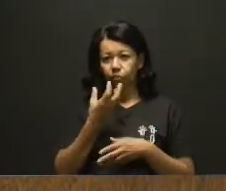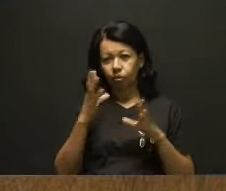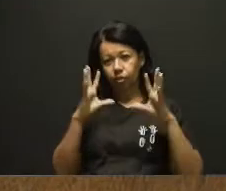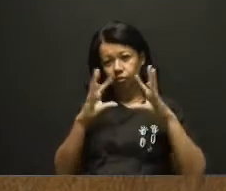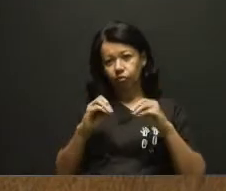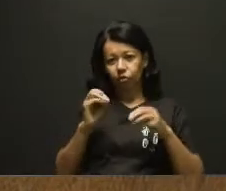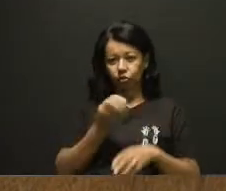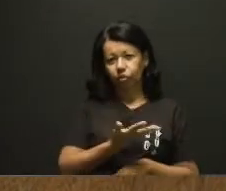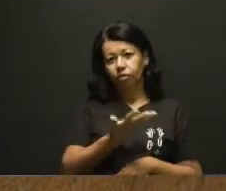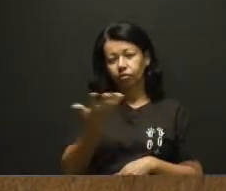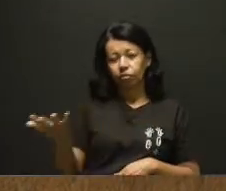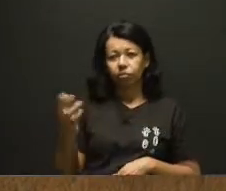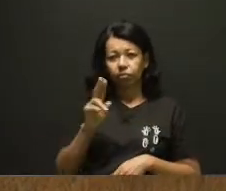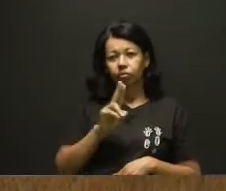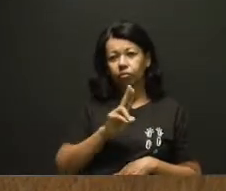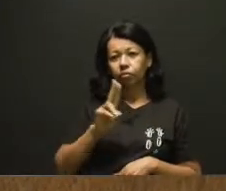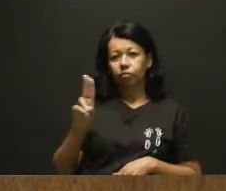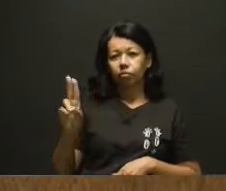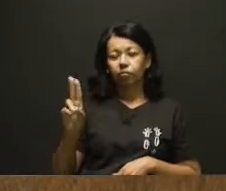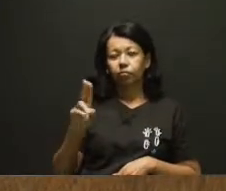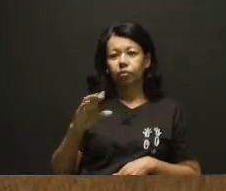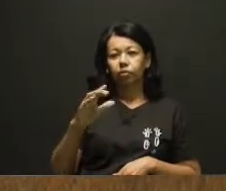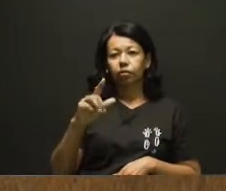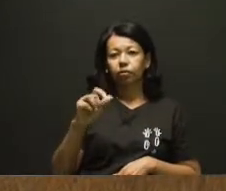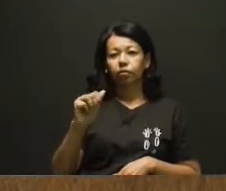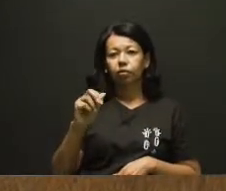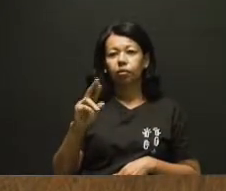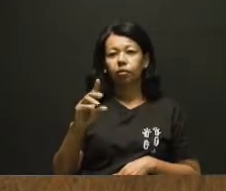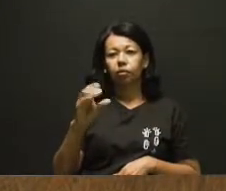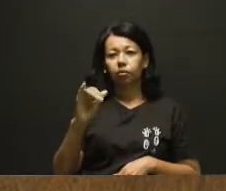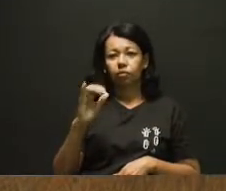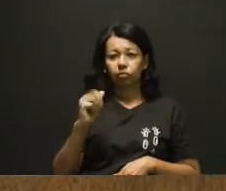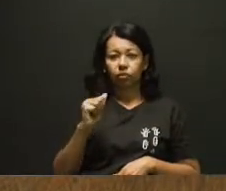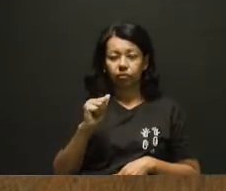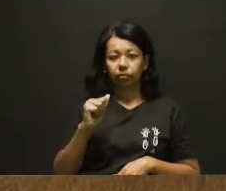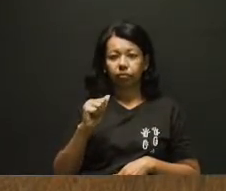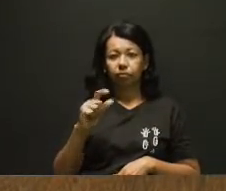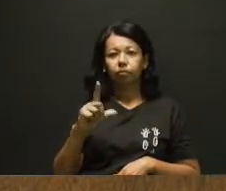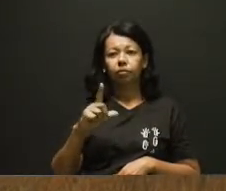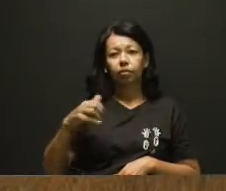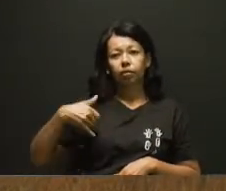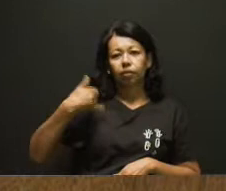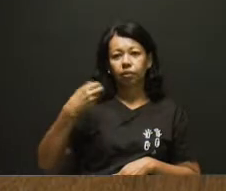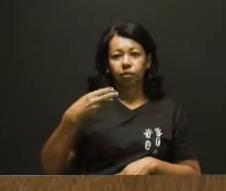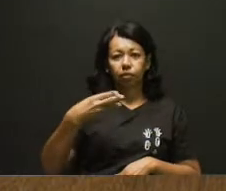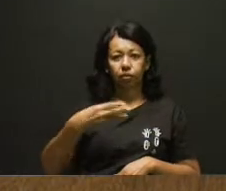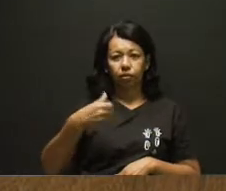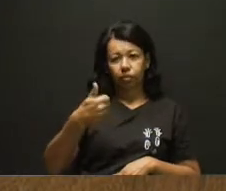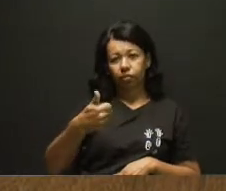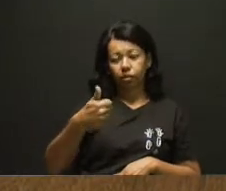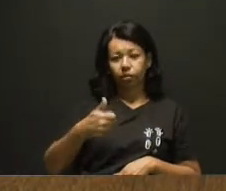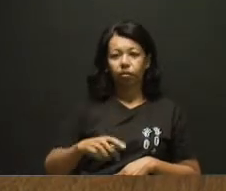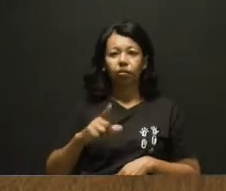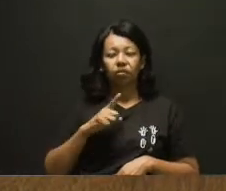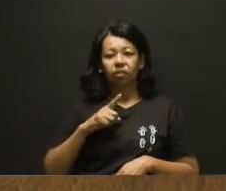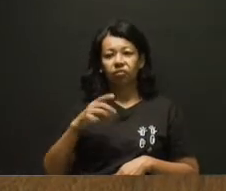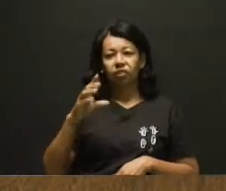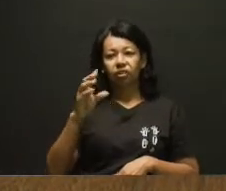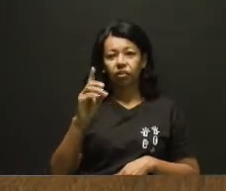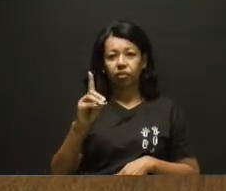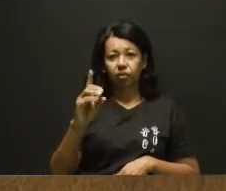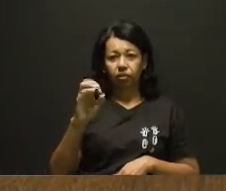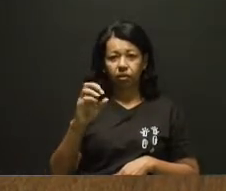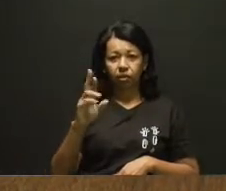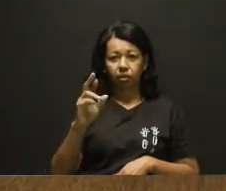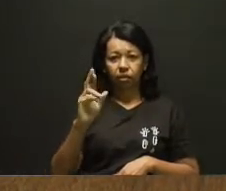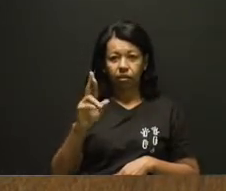todos meu nome é cláudia mariana tenho 31 anos tive derrame com 11 anos e desde então venho lutando